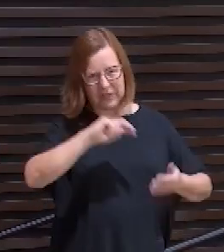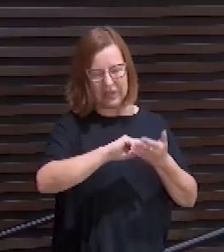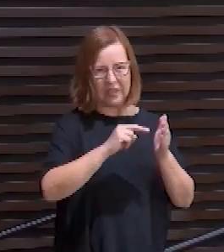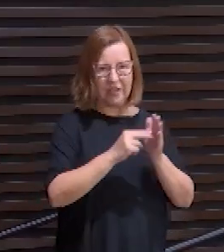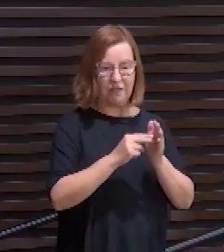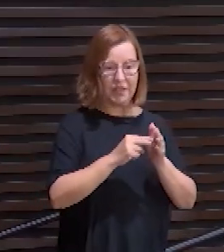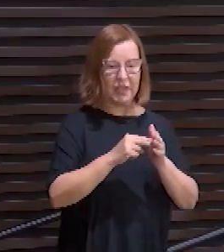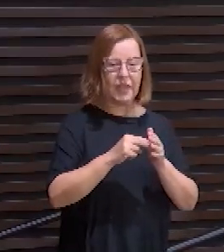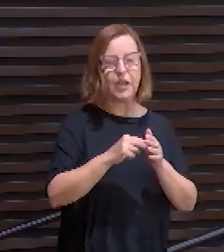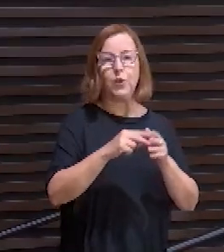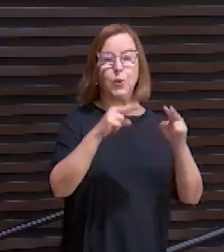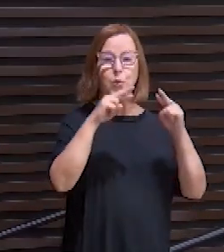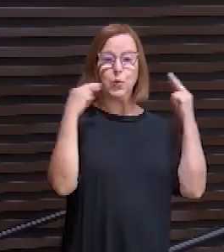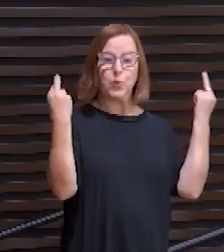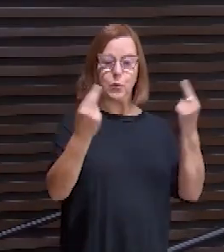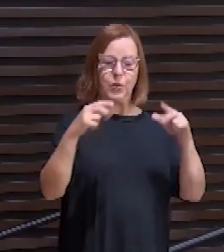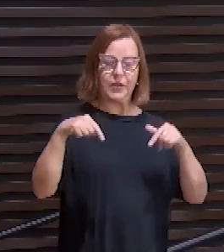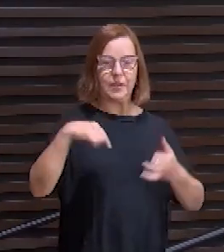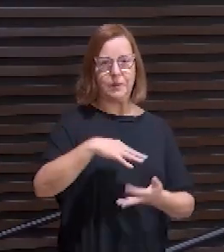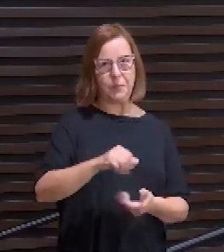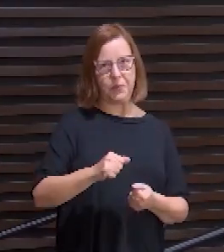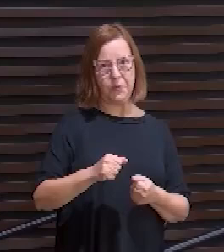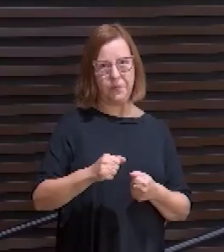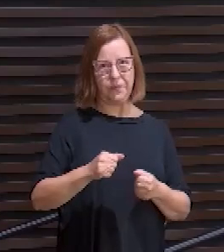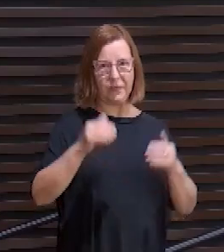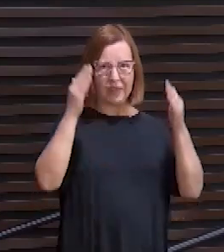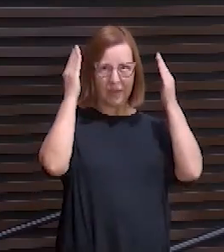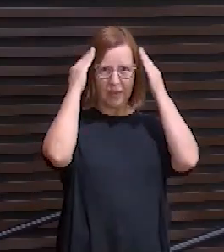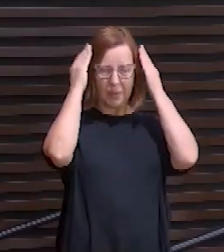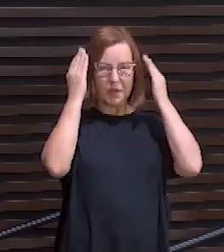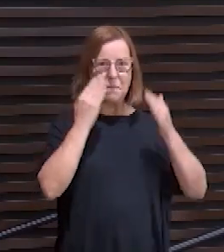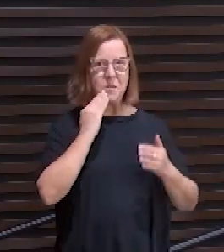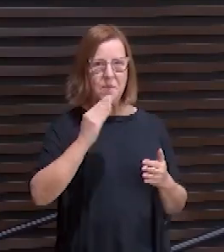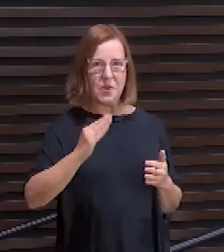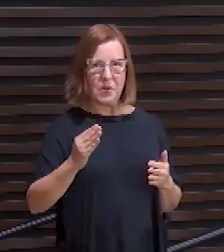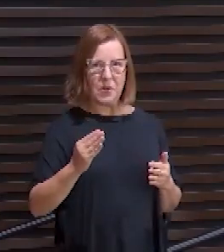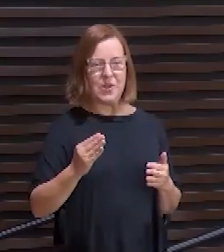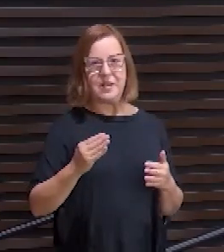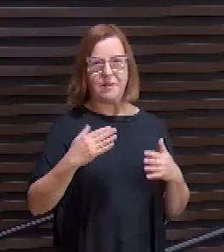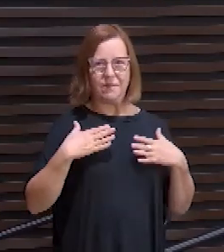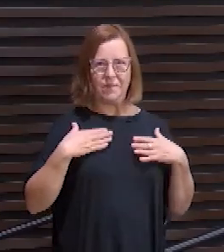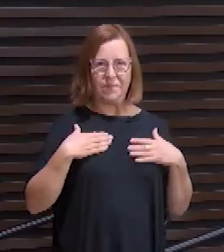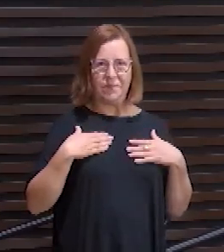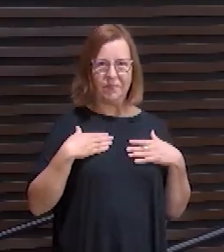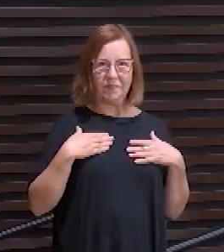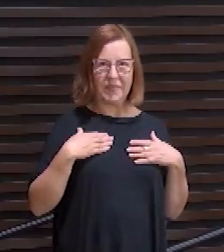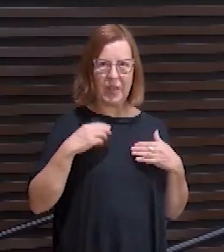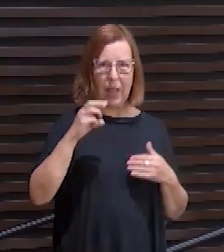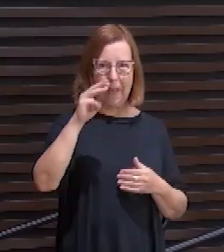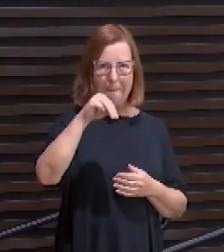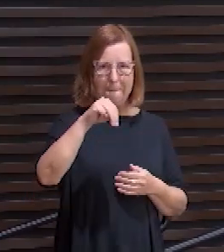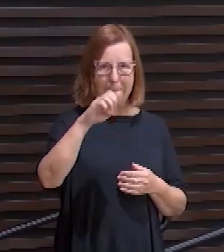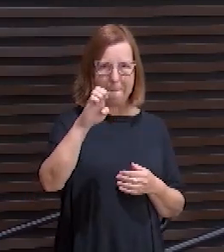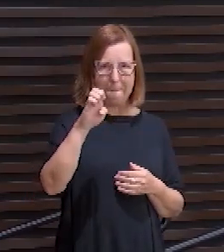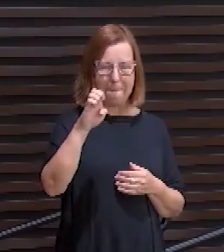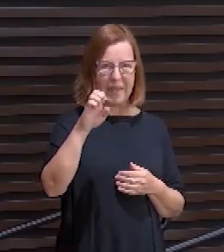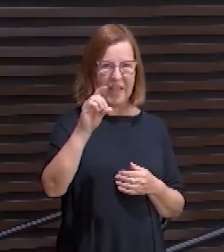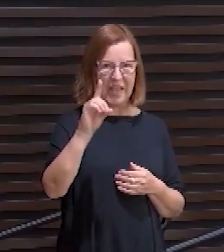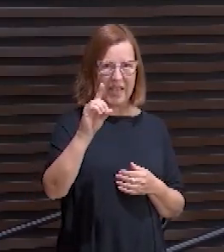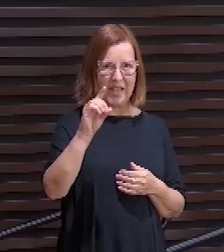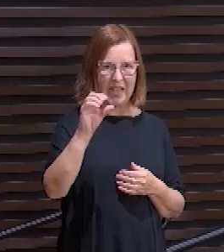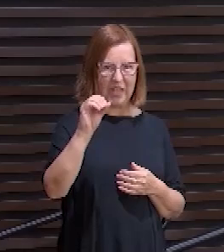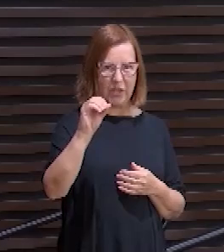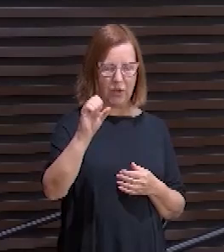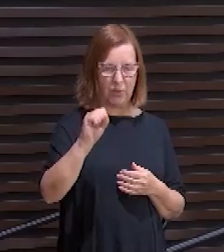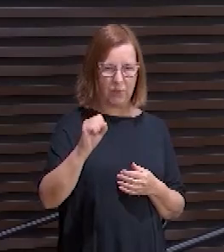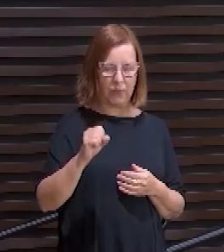Babilônia, o peito de prata com os 2 braços eram os medos e os persas, o quadril de bronze